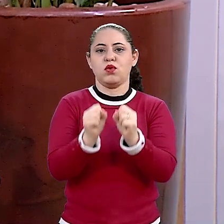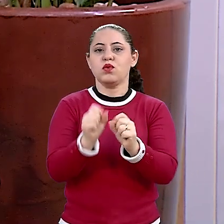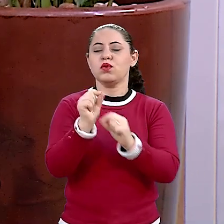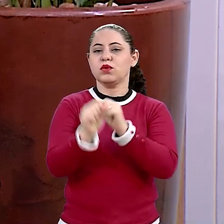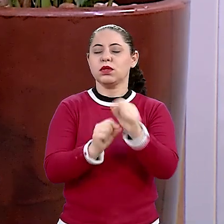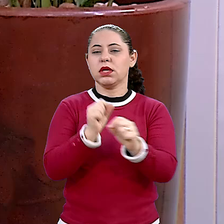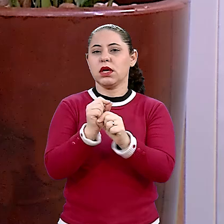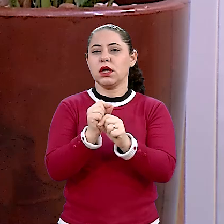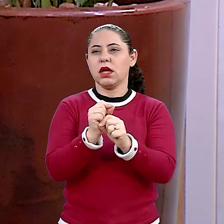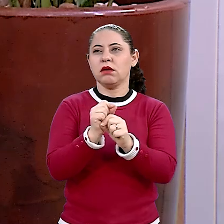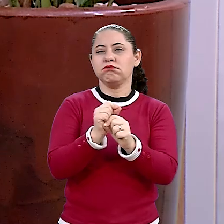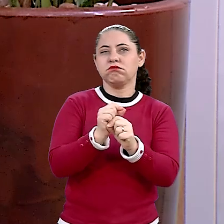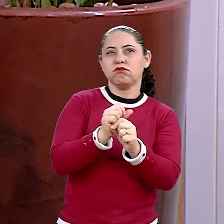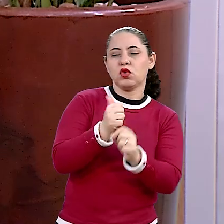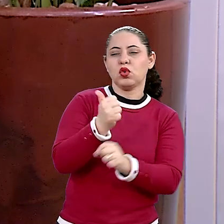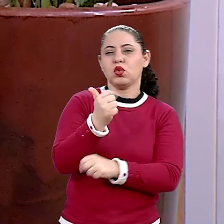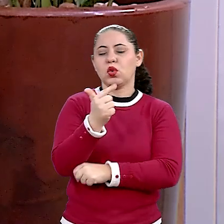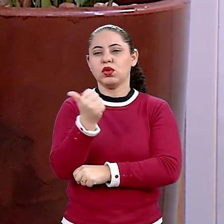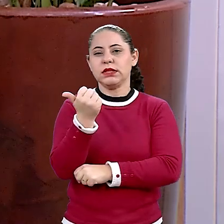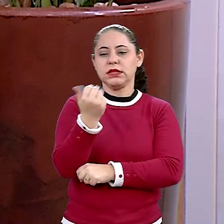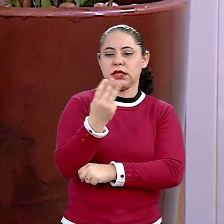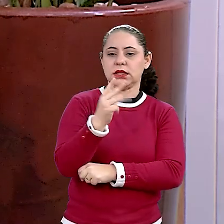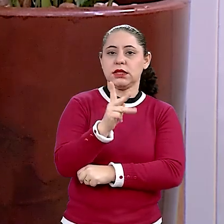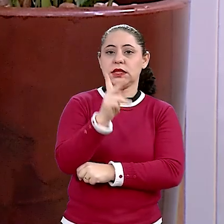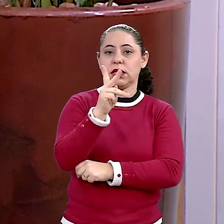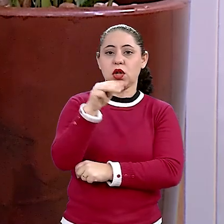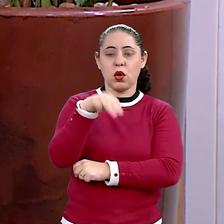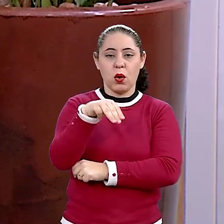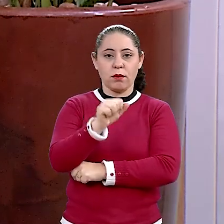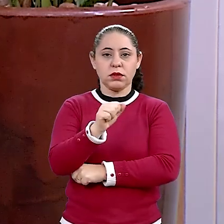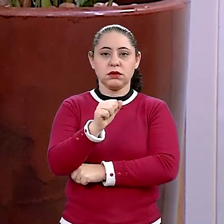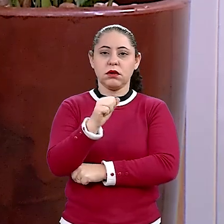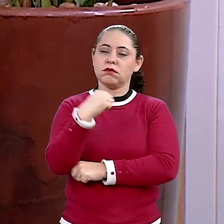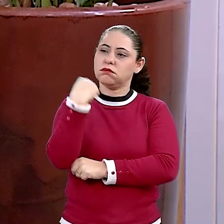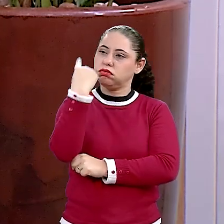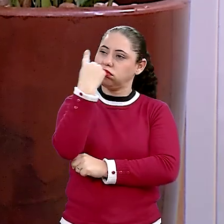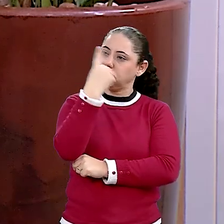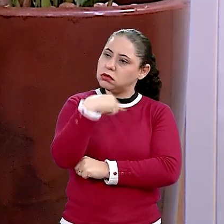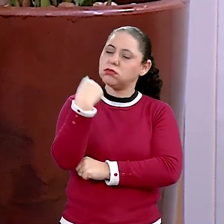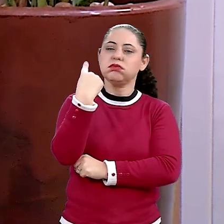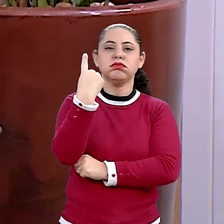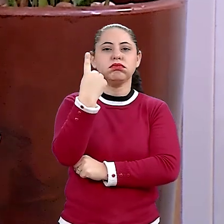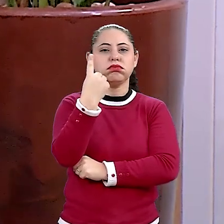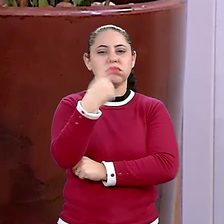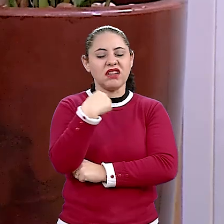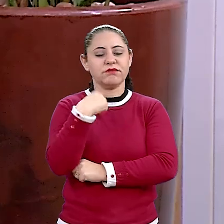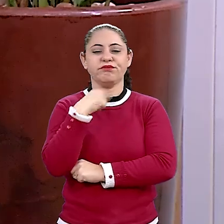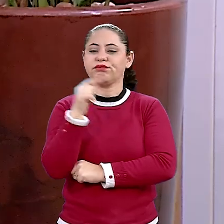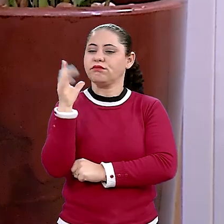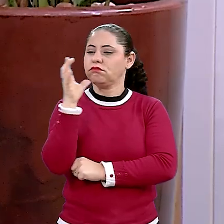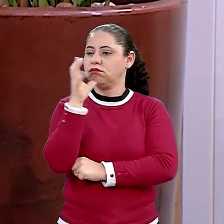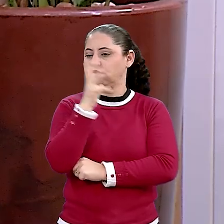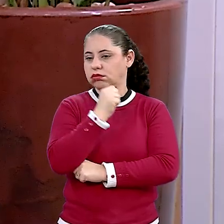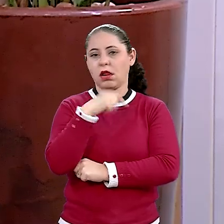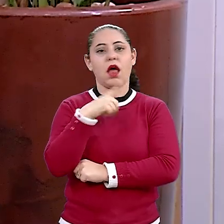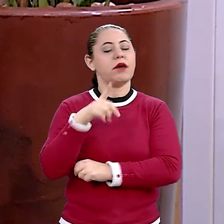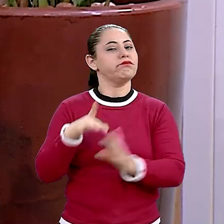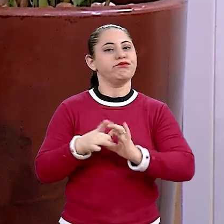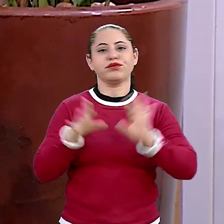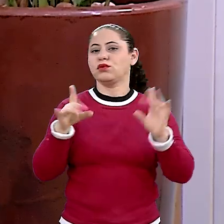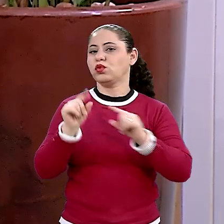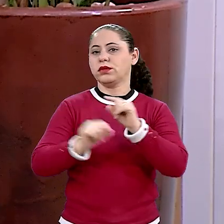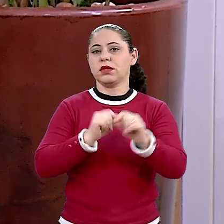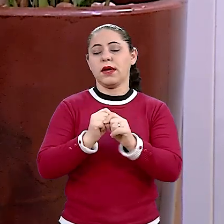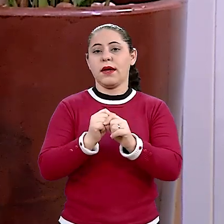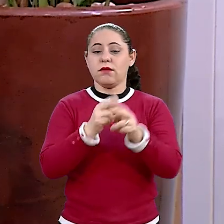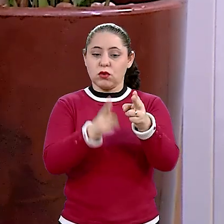não andam a mais do que 12, 13 km por hora. Então, ela está absolutamente disfuncional e